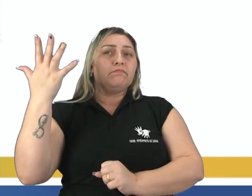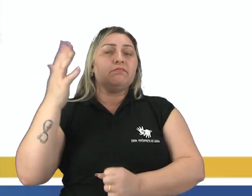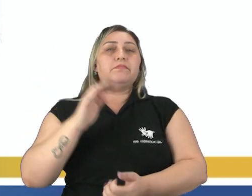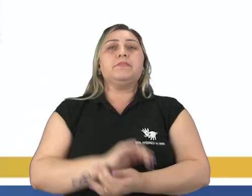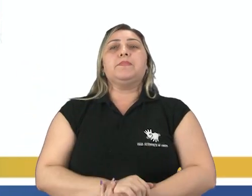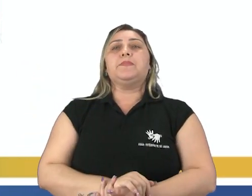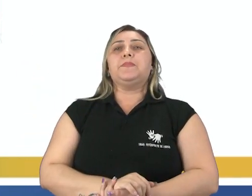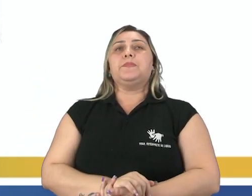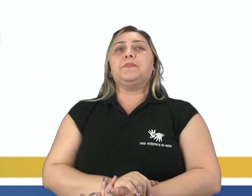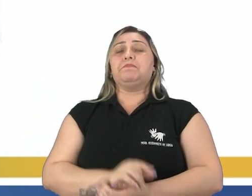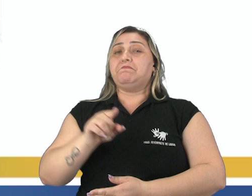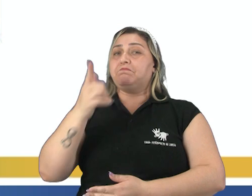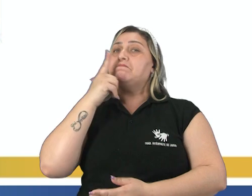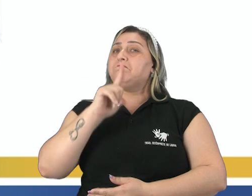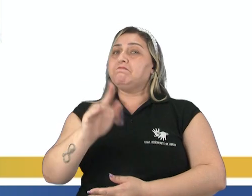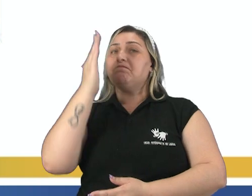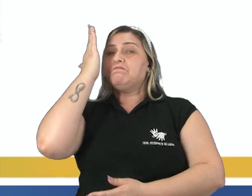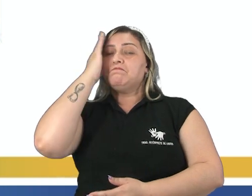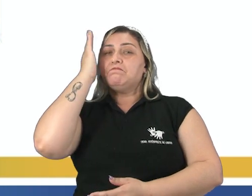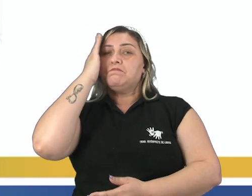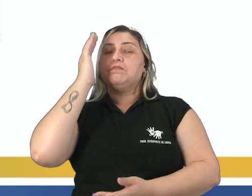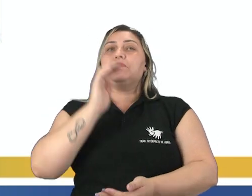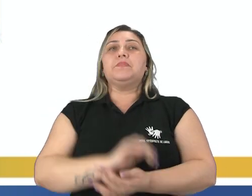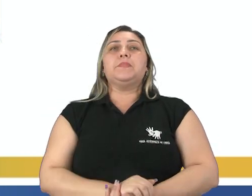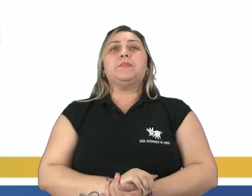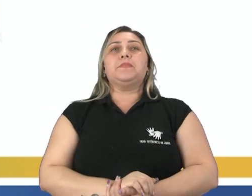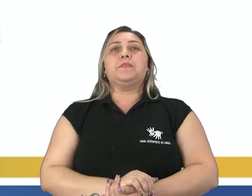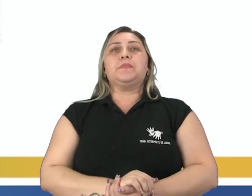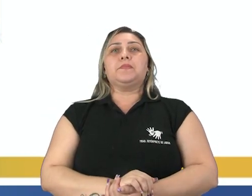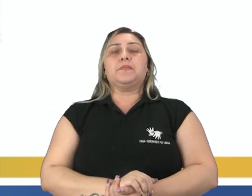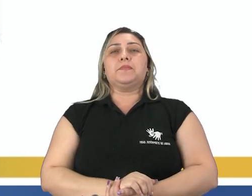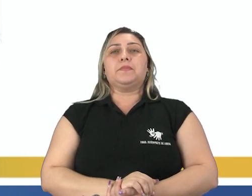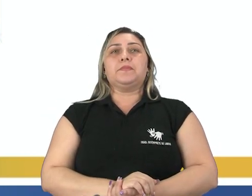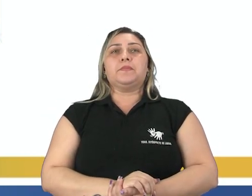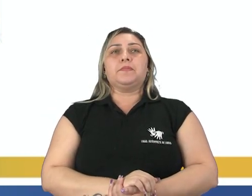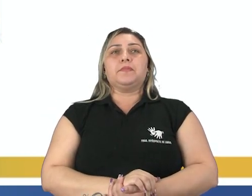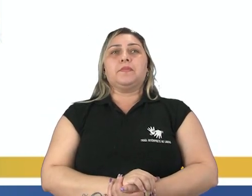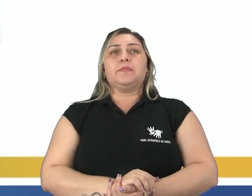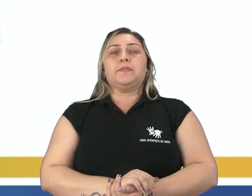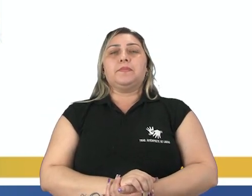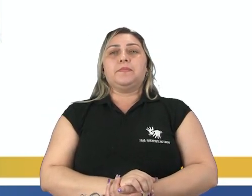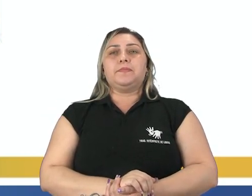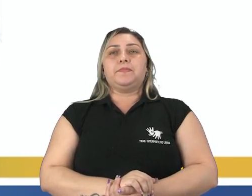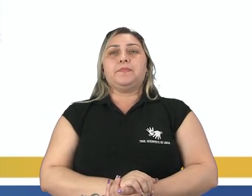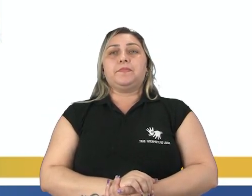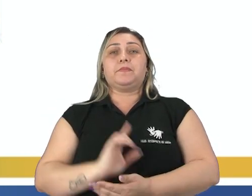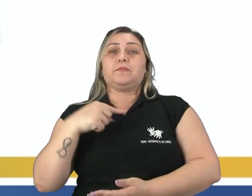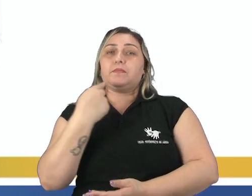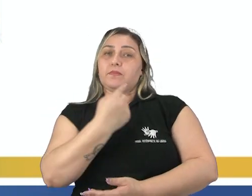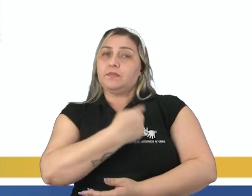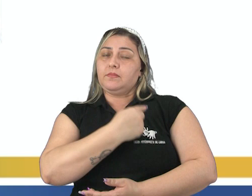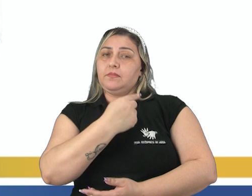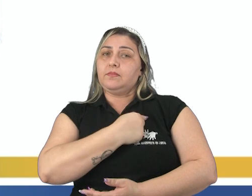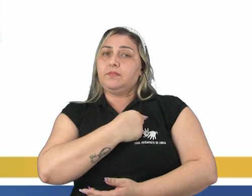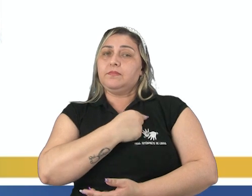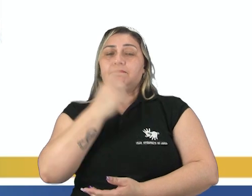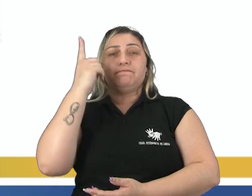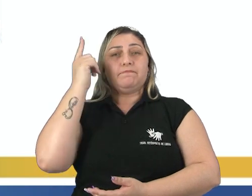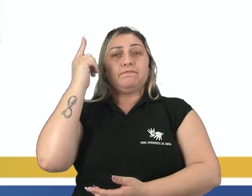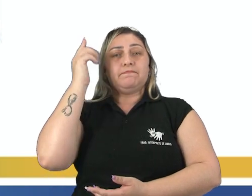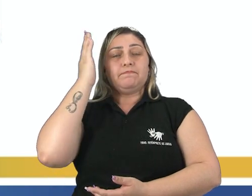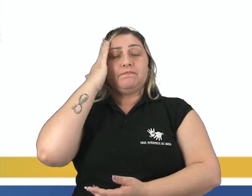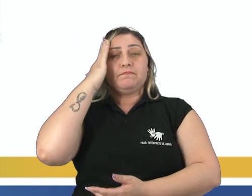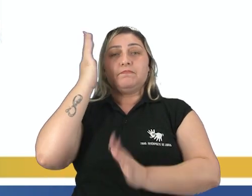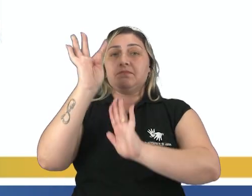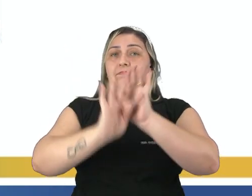acontecendo? Talvez você consiga entender algumas coisas, outras não. Talvez nós não vamos entender o texto em